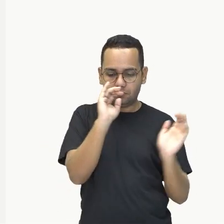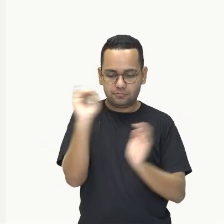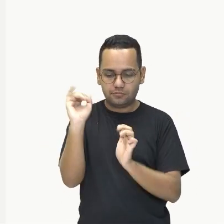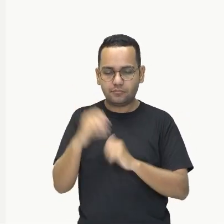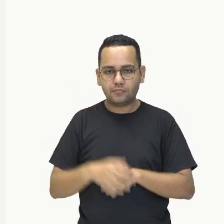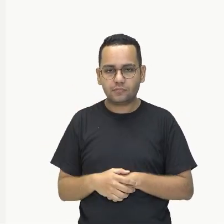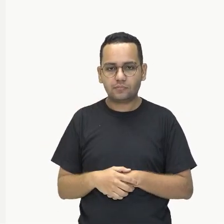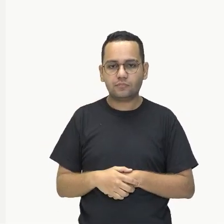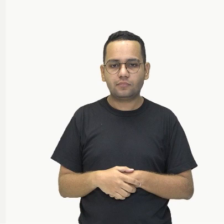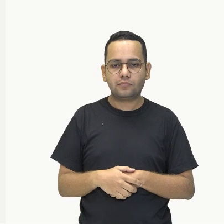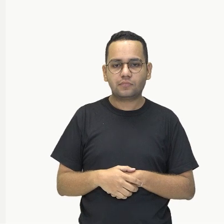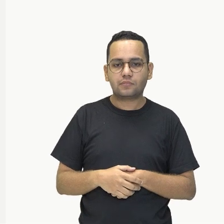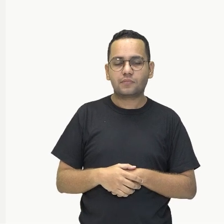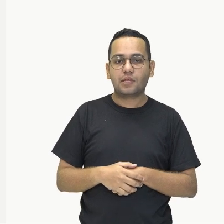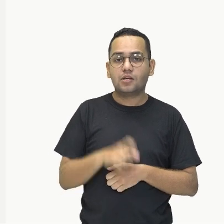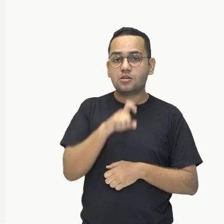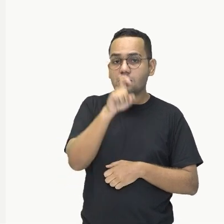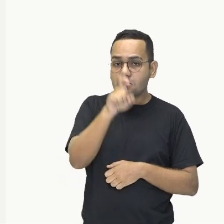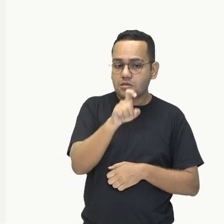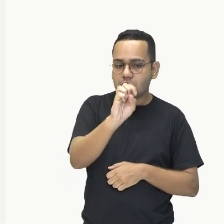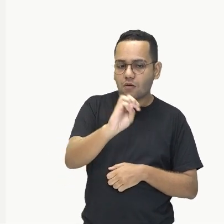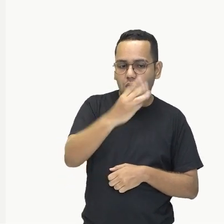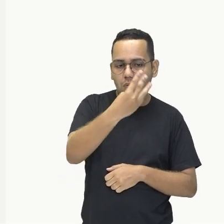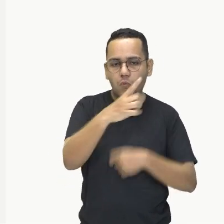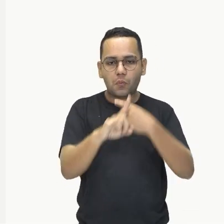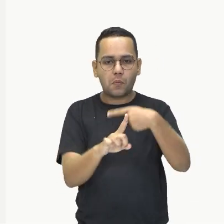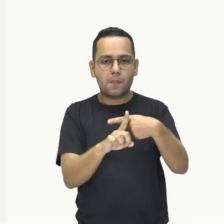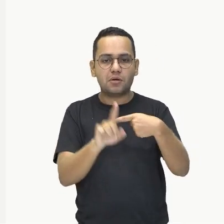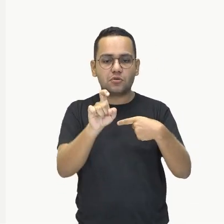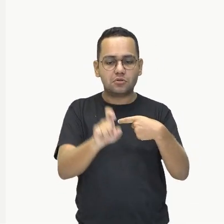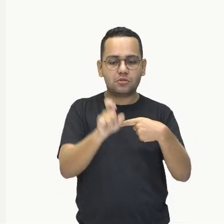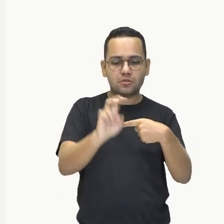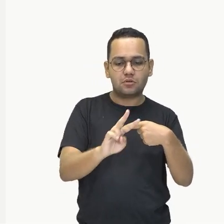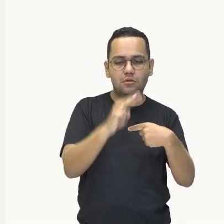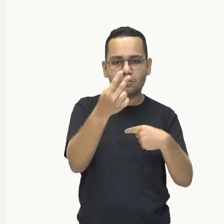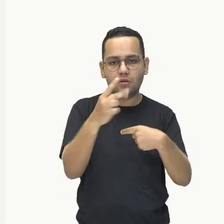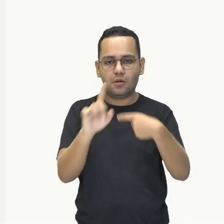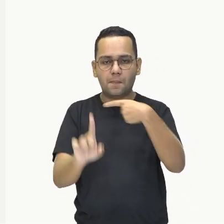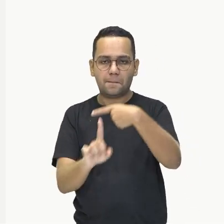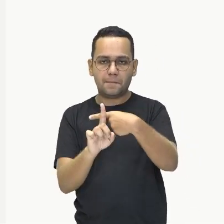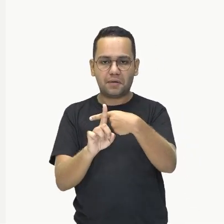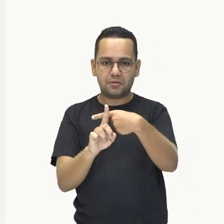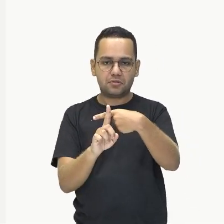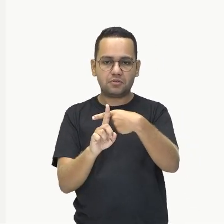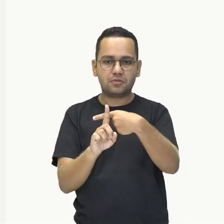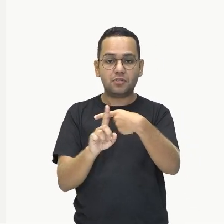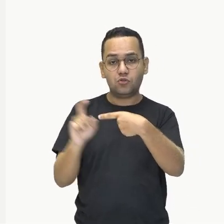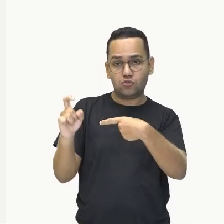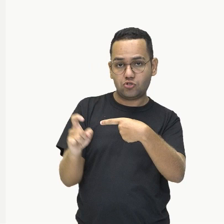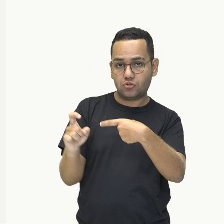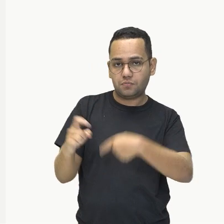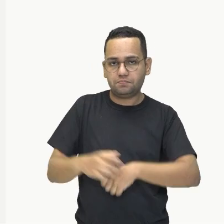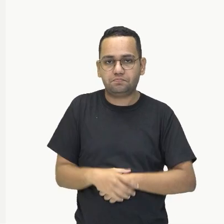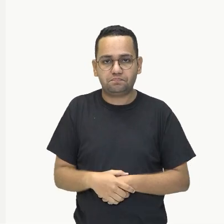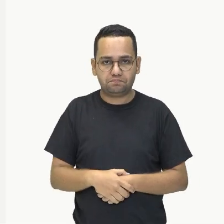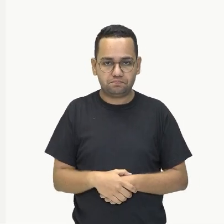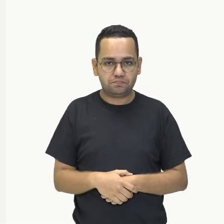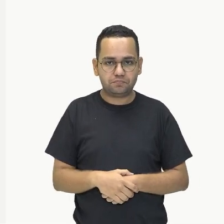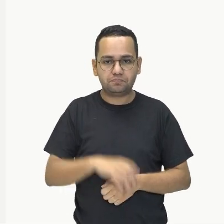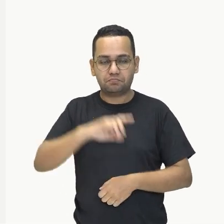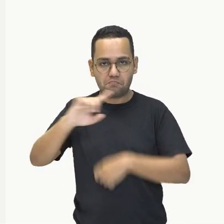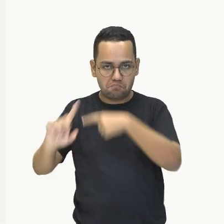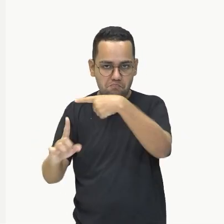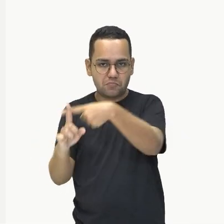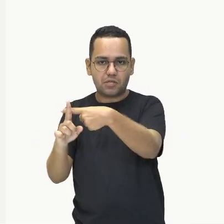ao cubo mais x ao quadrado mais x e